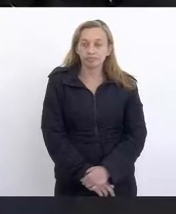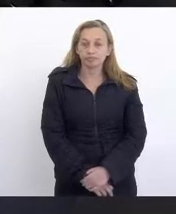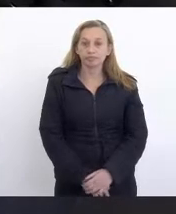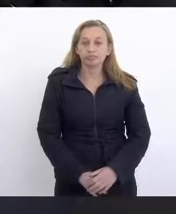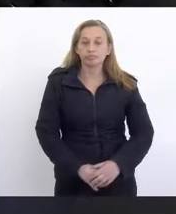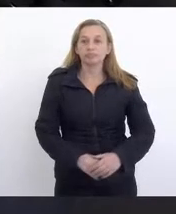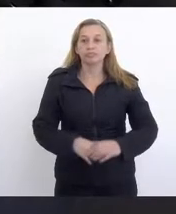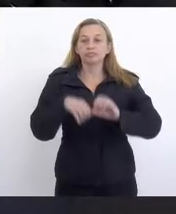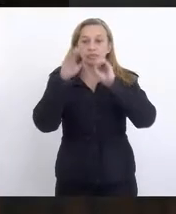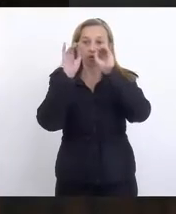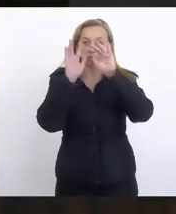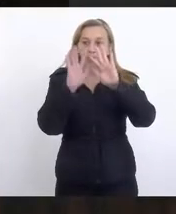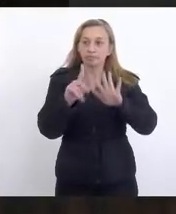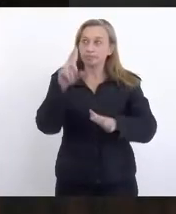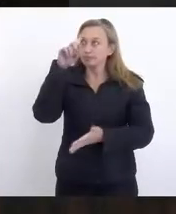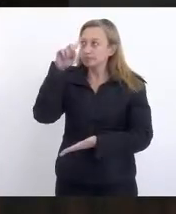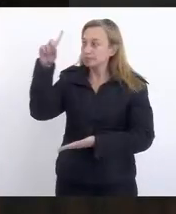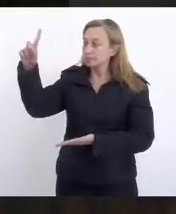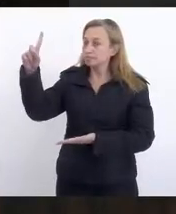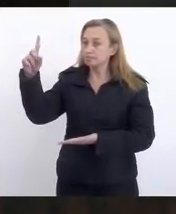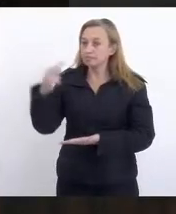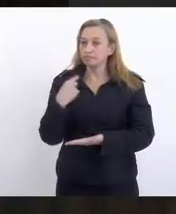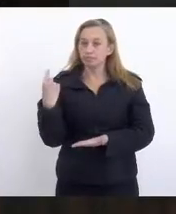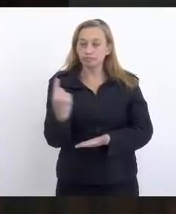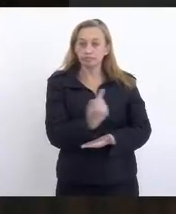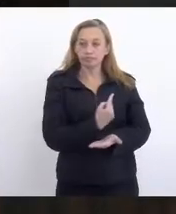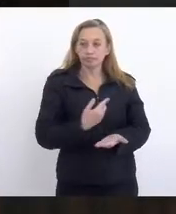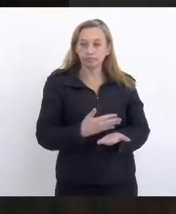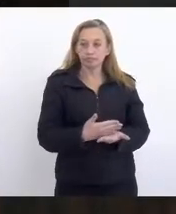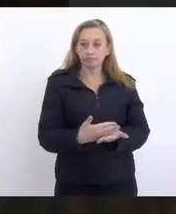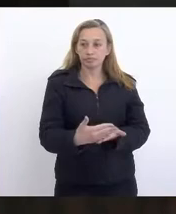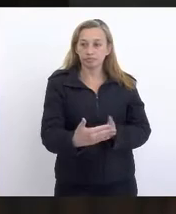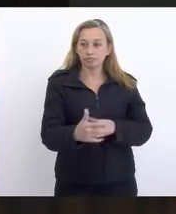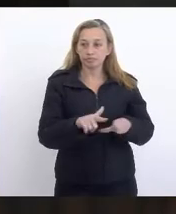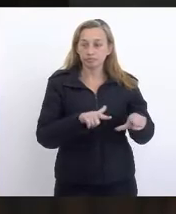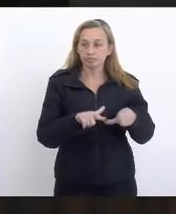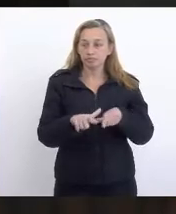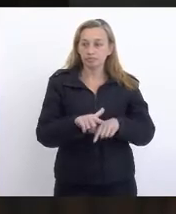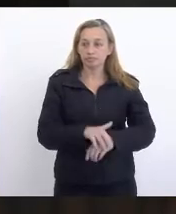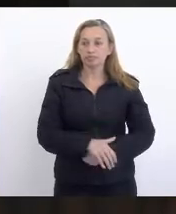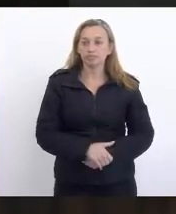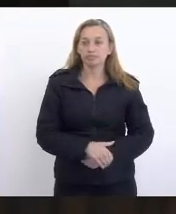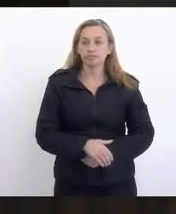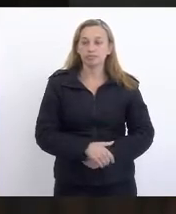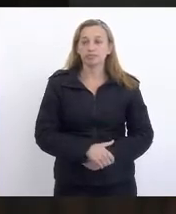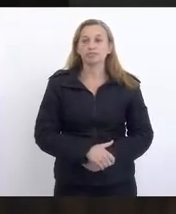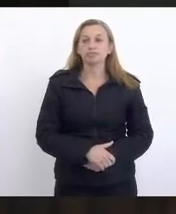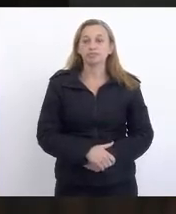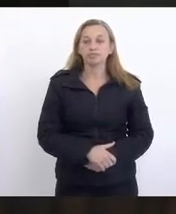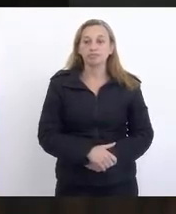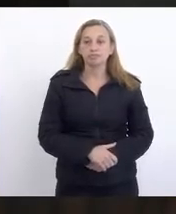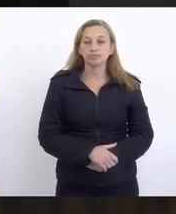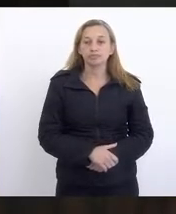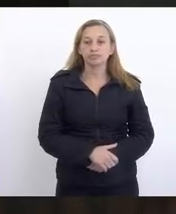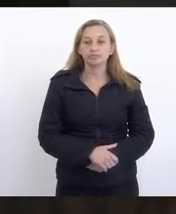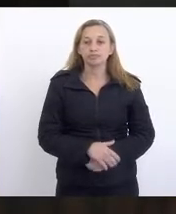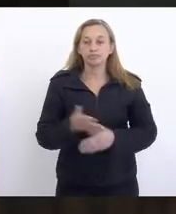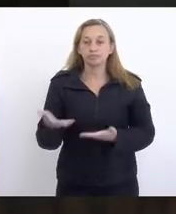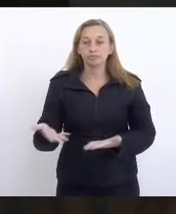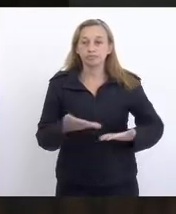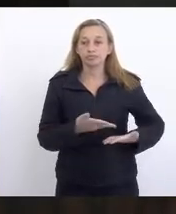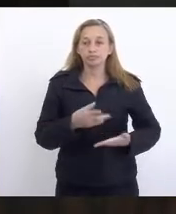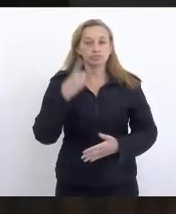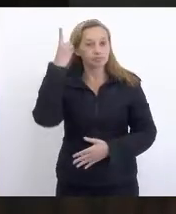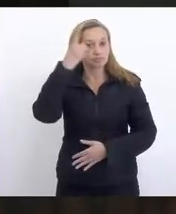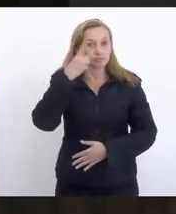Havendo o número legal e sobre a proteção de Deus, iniciamos nosso trabalho. Está aberta a sessão. A presidência convida o